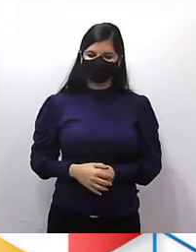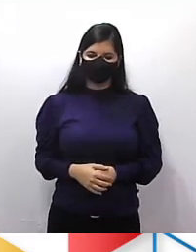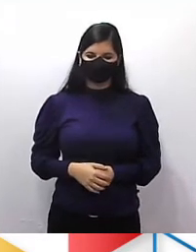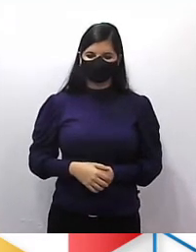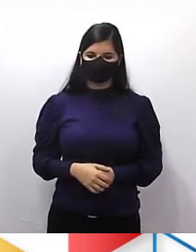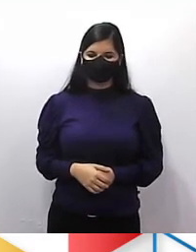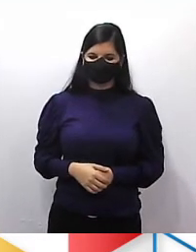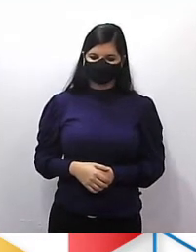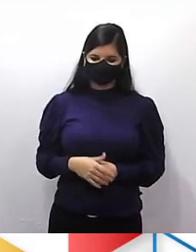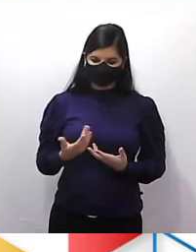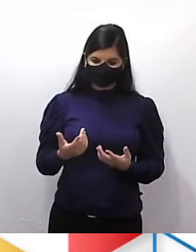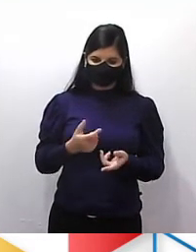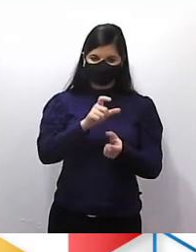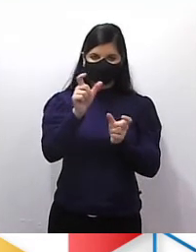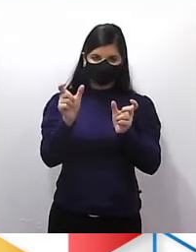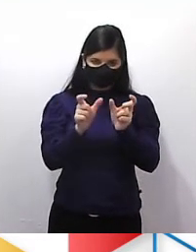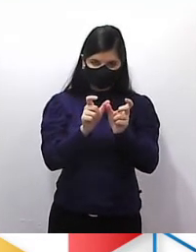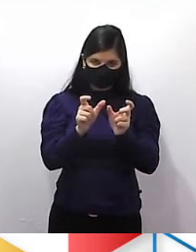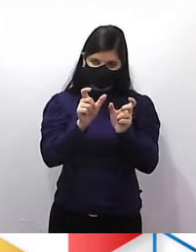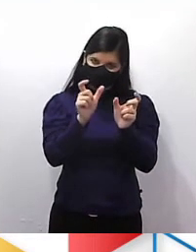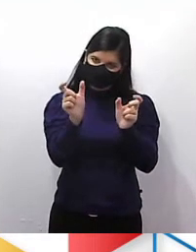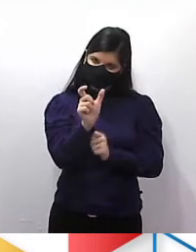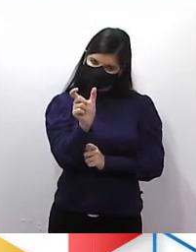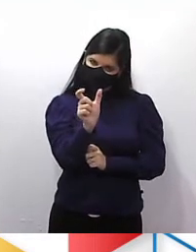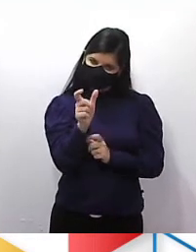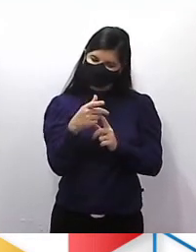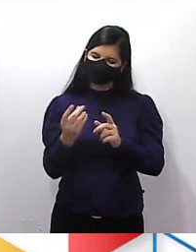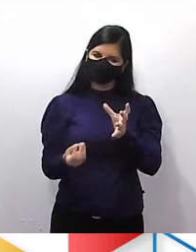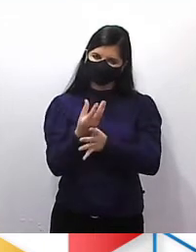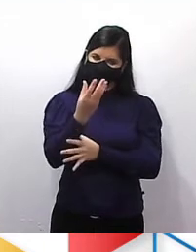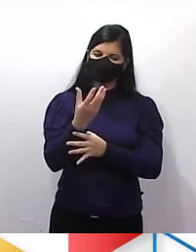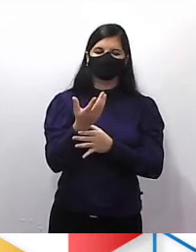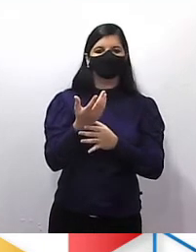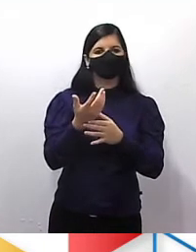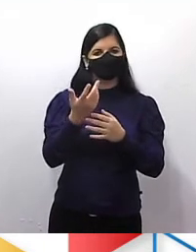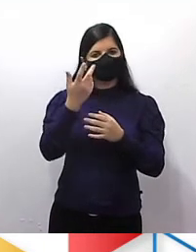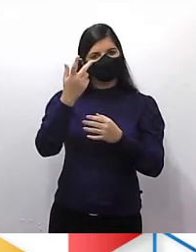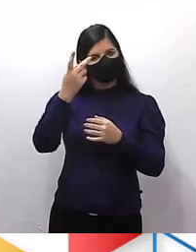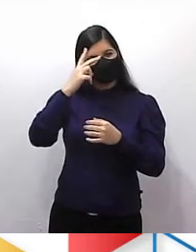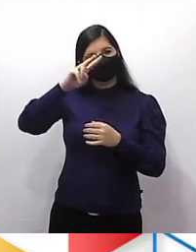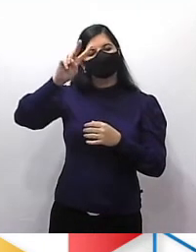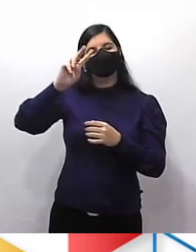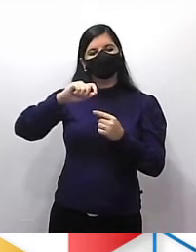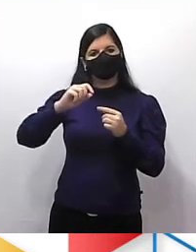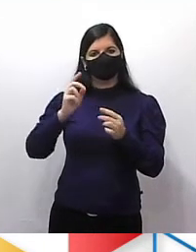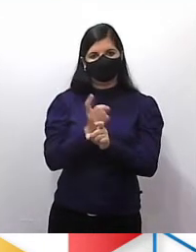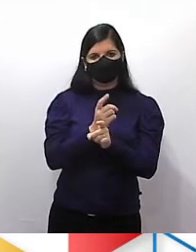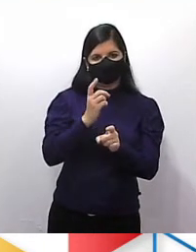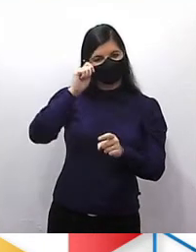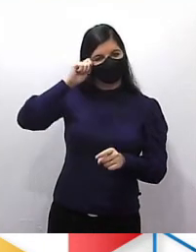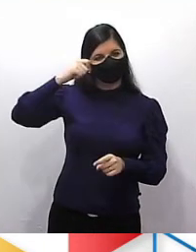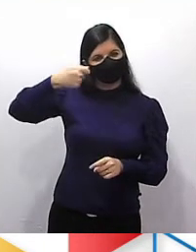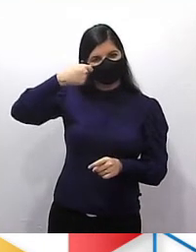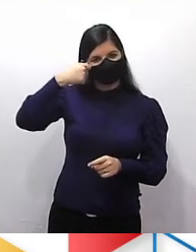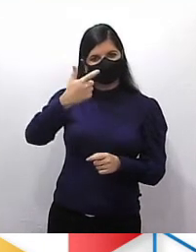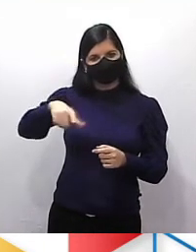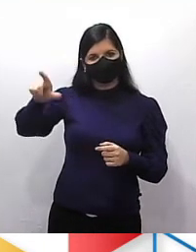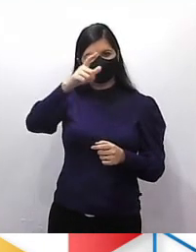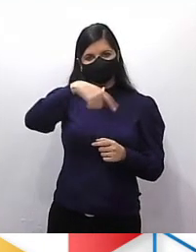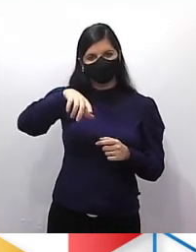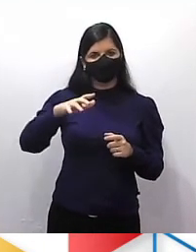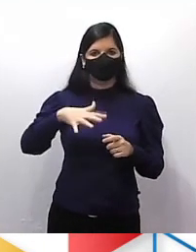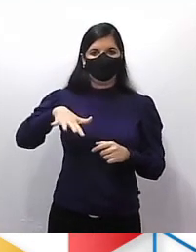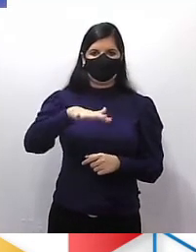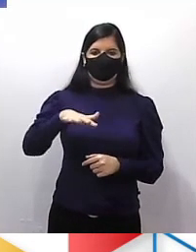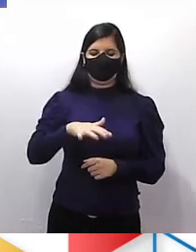1994. Esse termo aí foi cunhado, inclusive, para fazer uma nova releitura da presença da negritude em outros